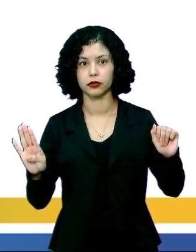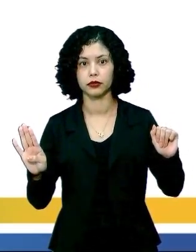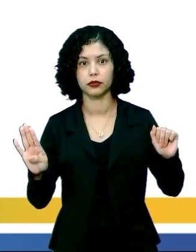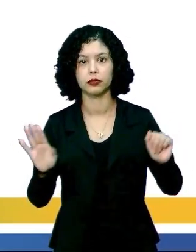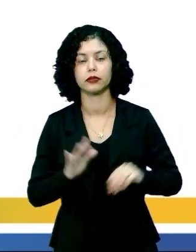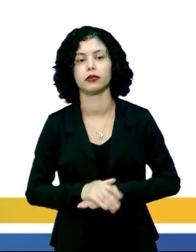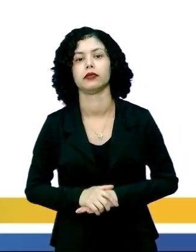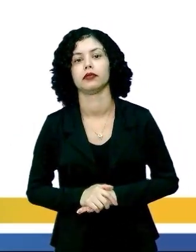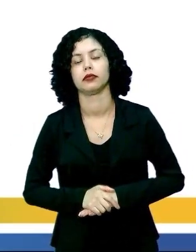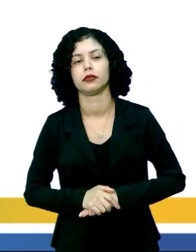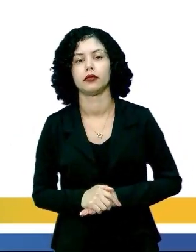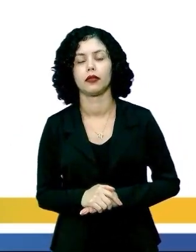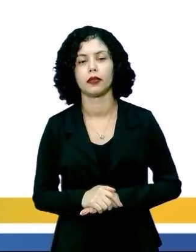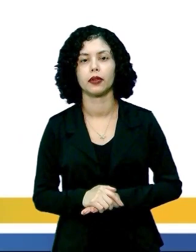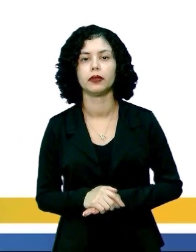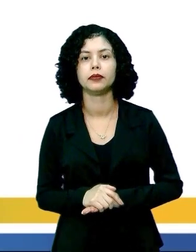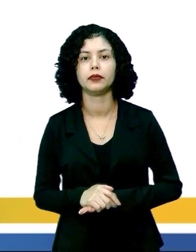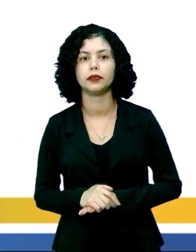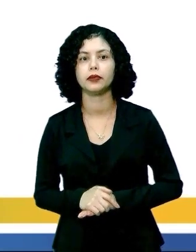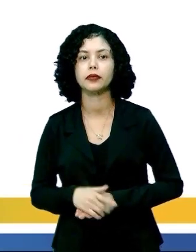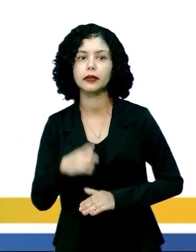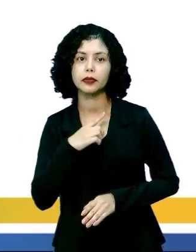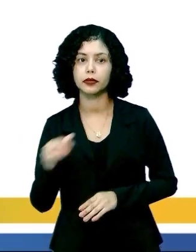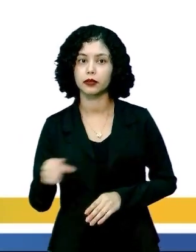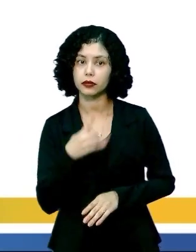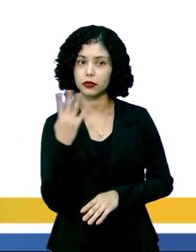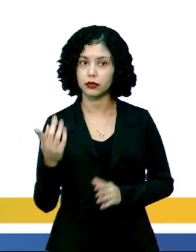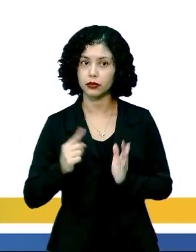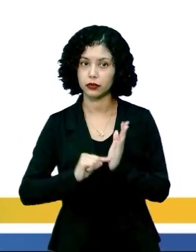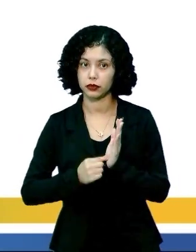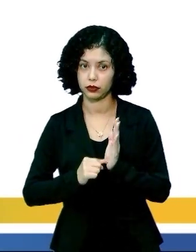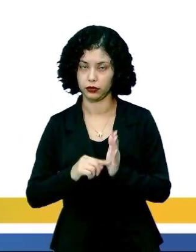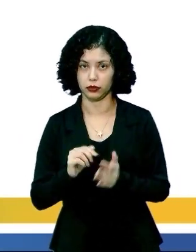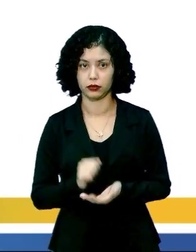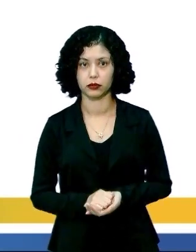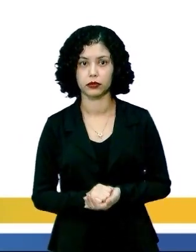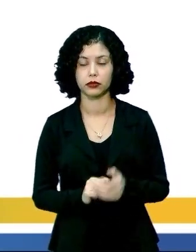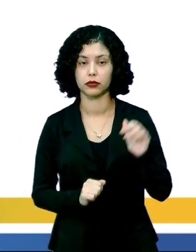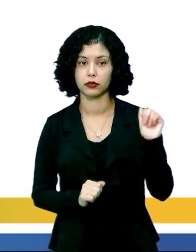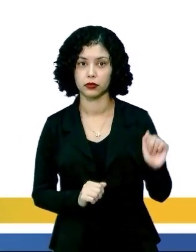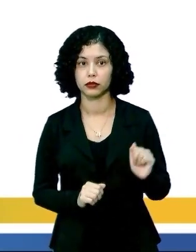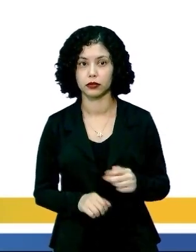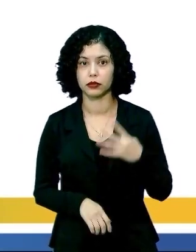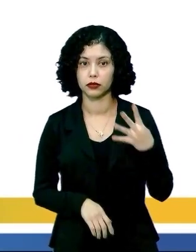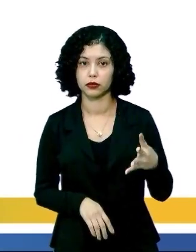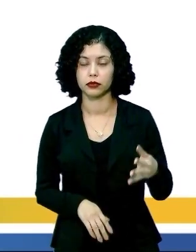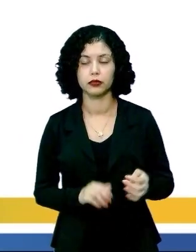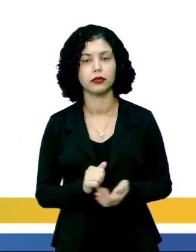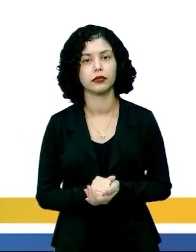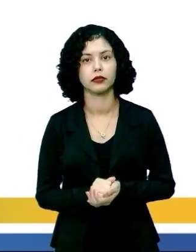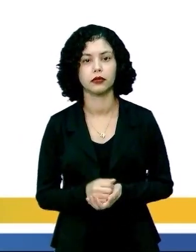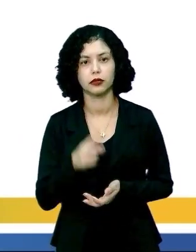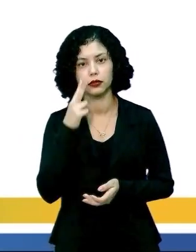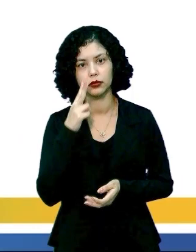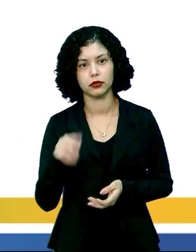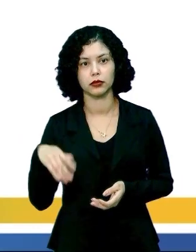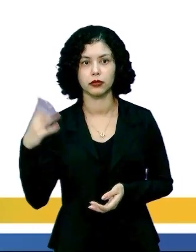Opa, olha aí. Nós temos quantos pontos no A? Quantos elementos? 4. Vamos